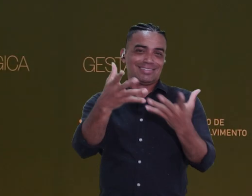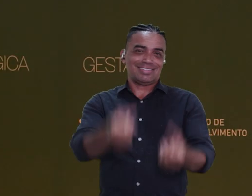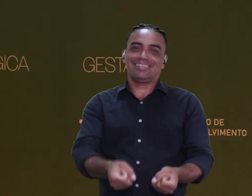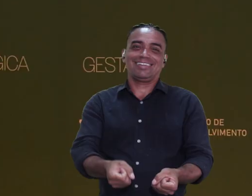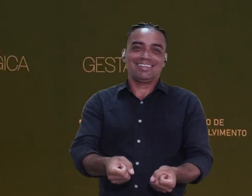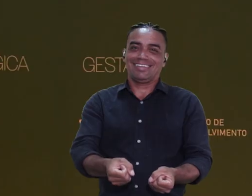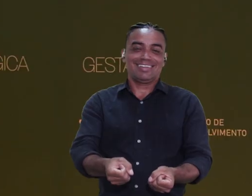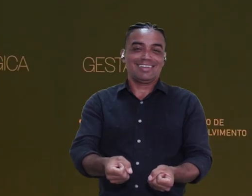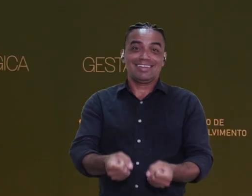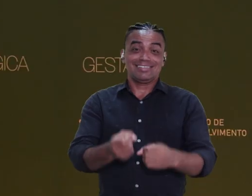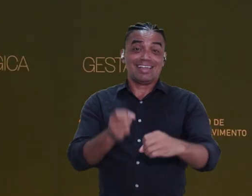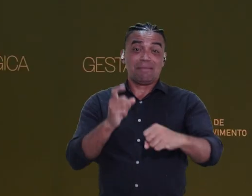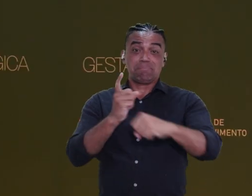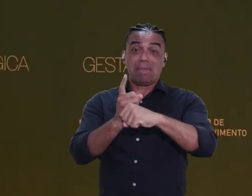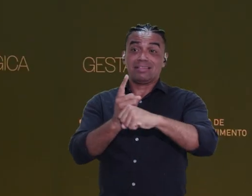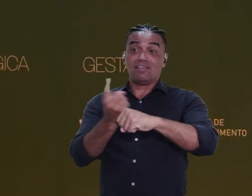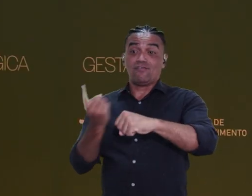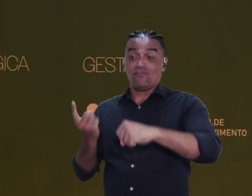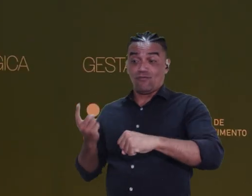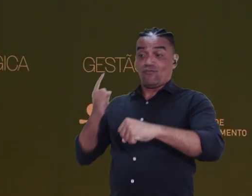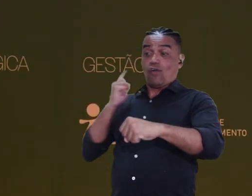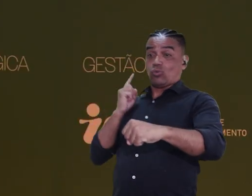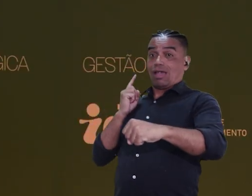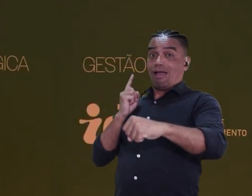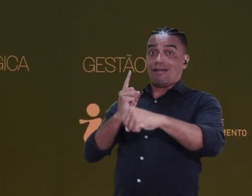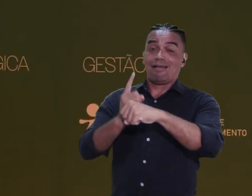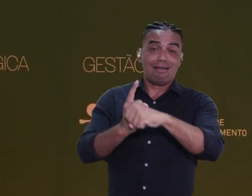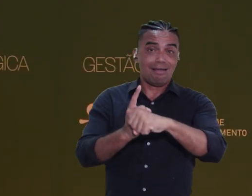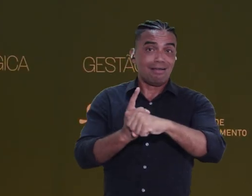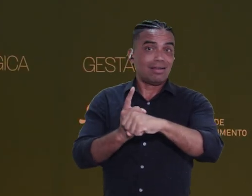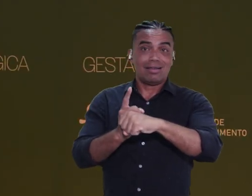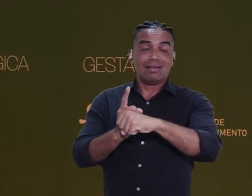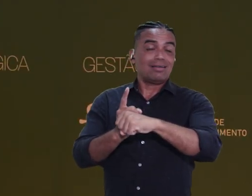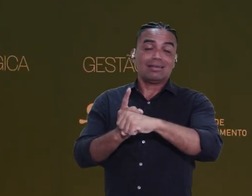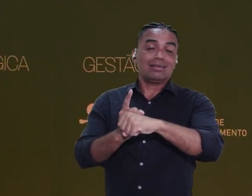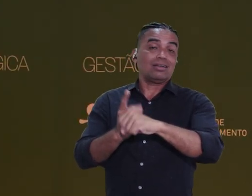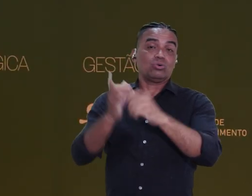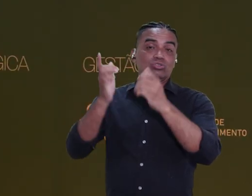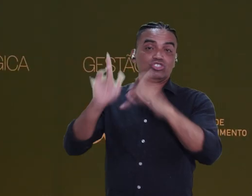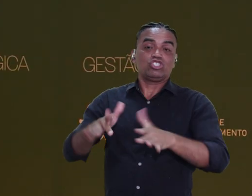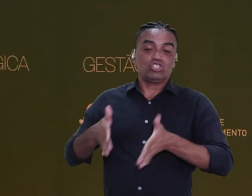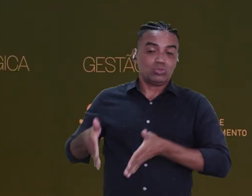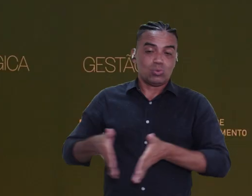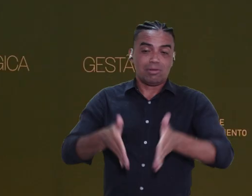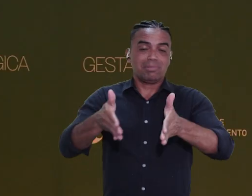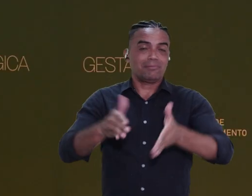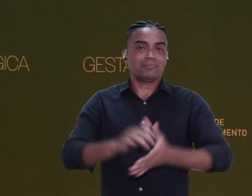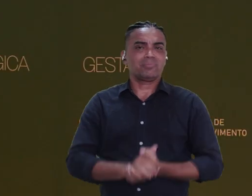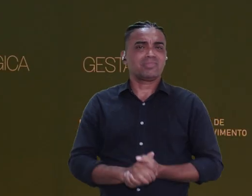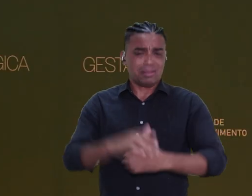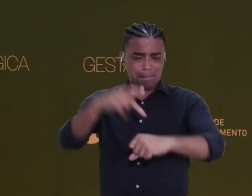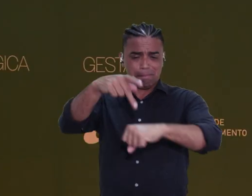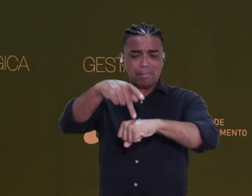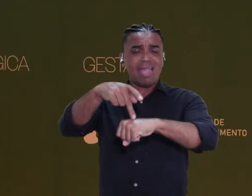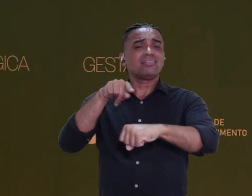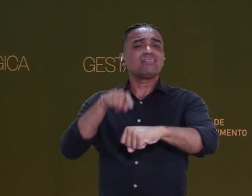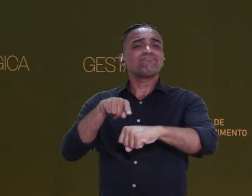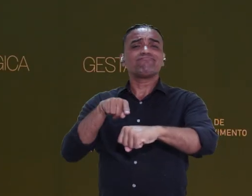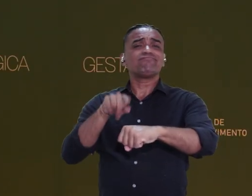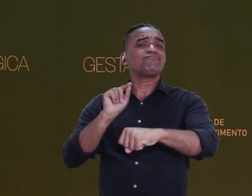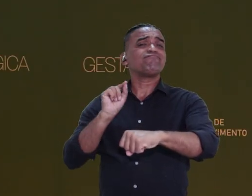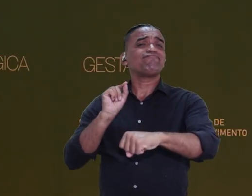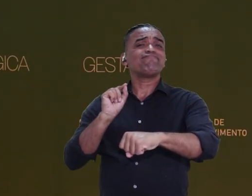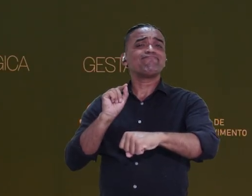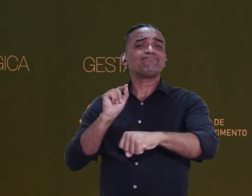admissível recuar ou desistir do caminho escolhido. O que faz com a pedra?